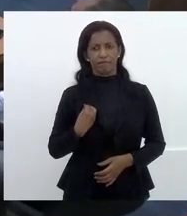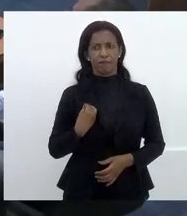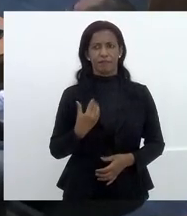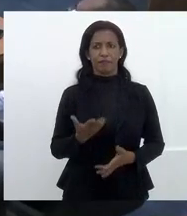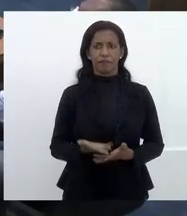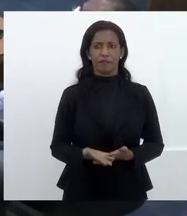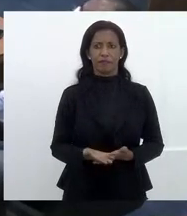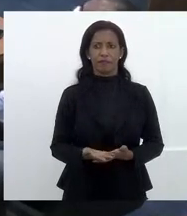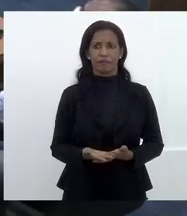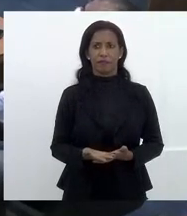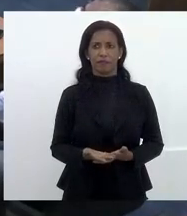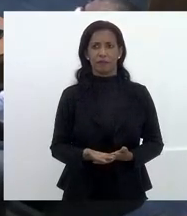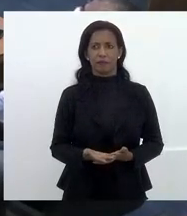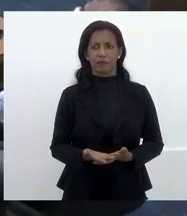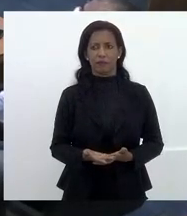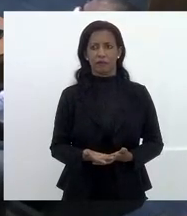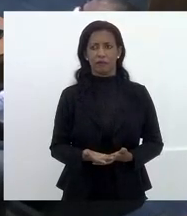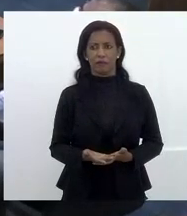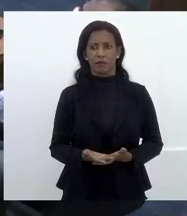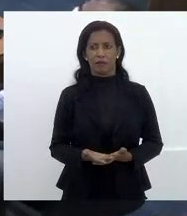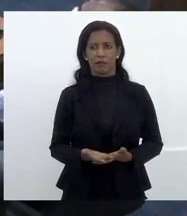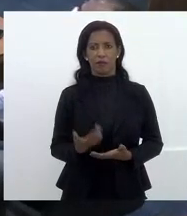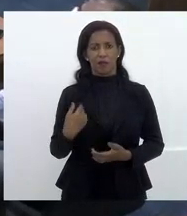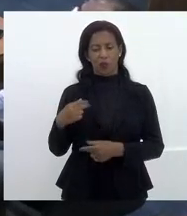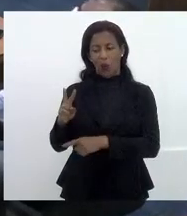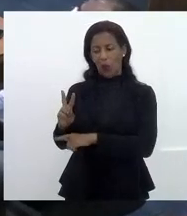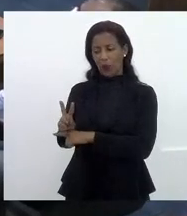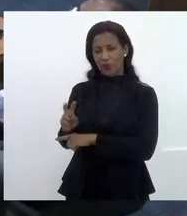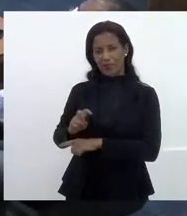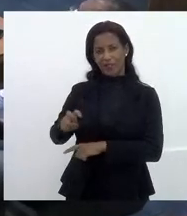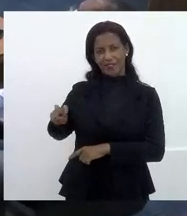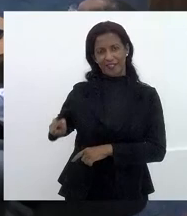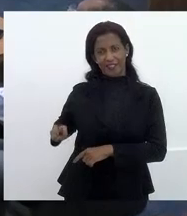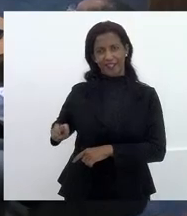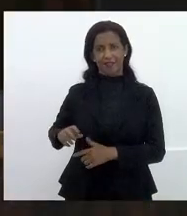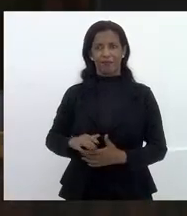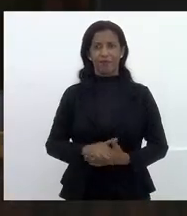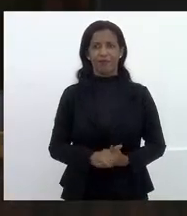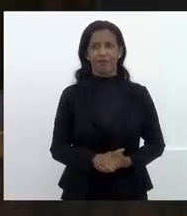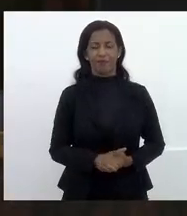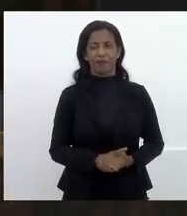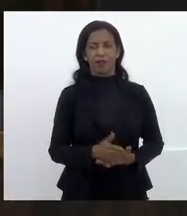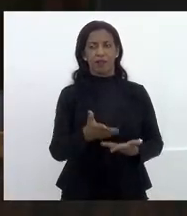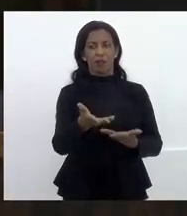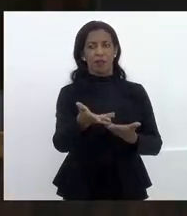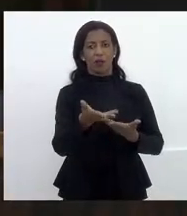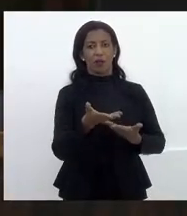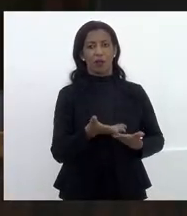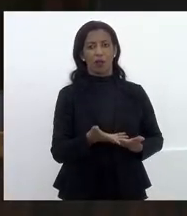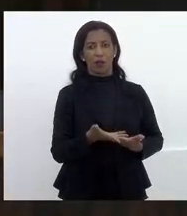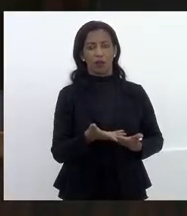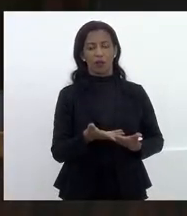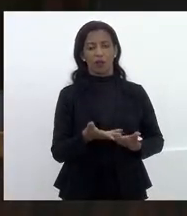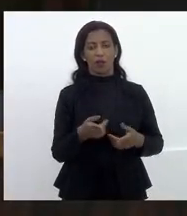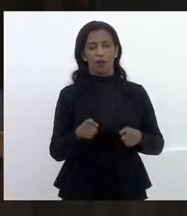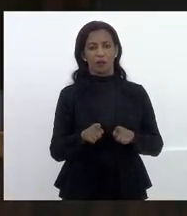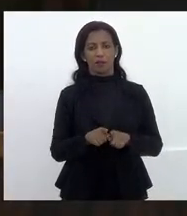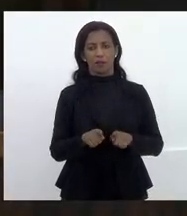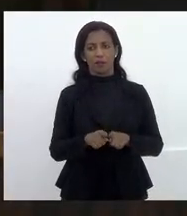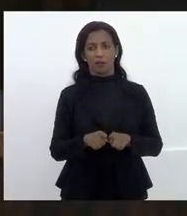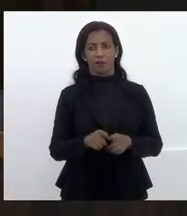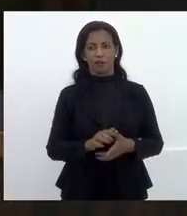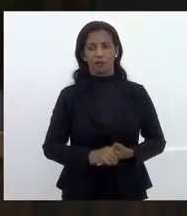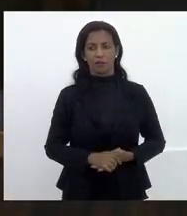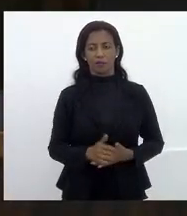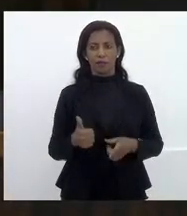vou guardar guardar aqui o acento dele e convidar para fazer parte da mesa